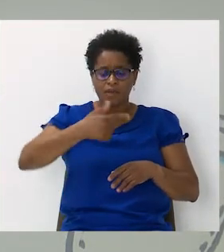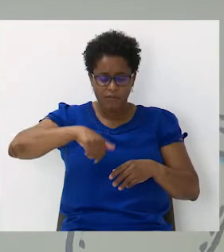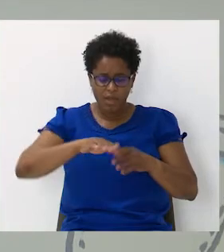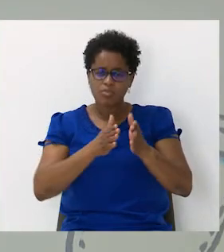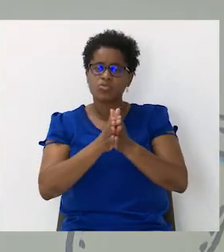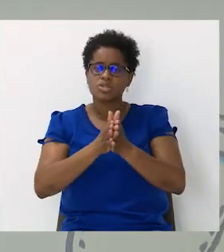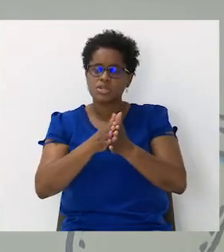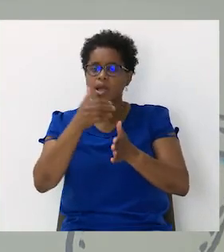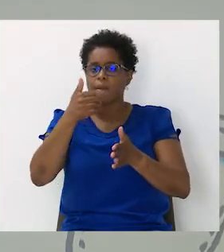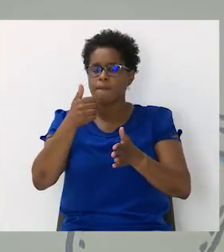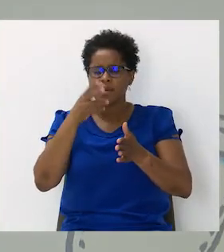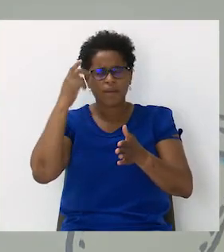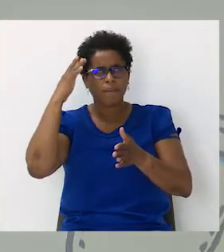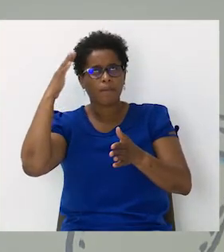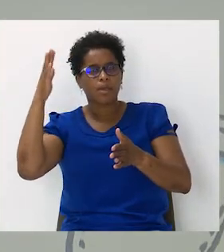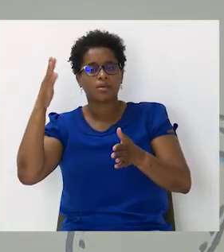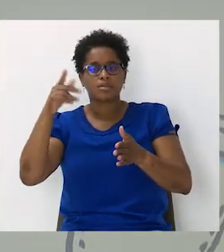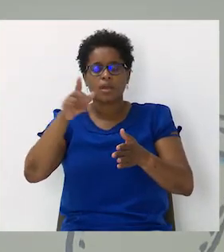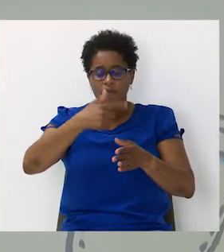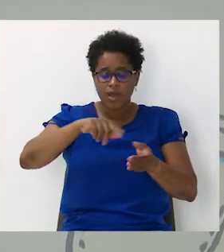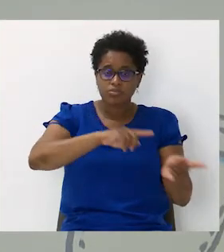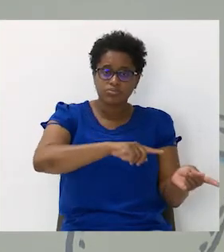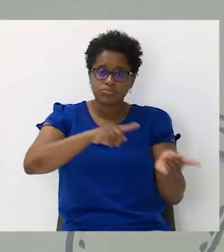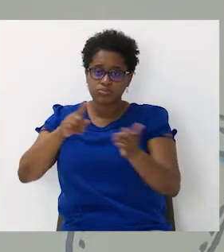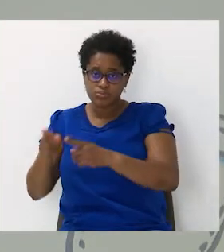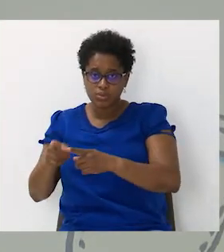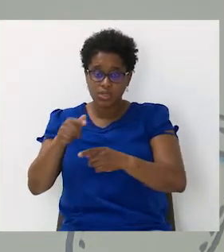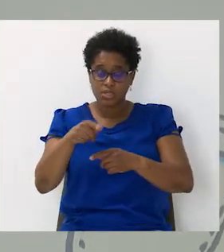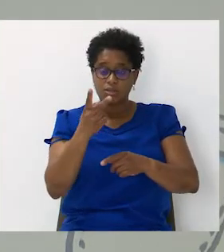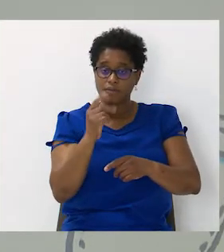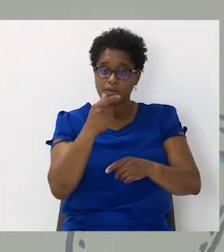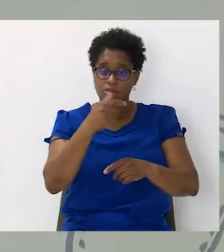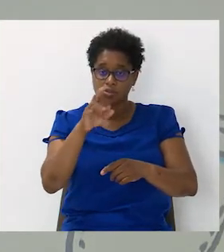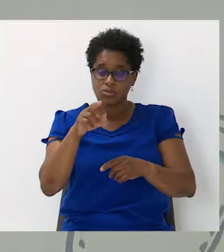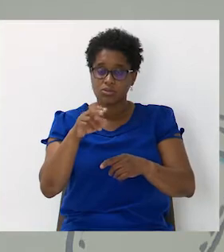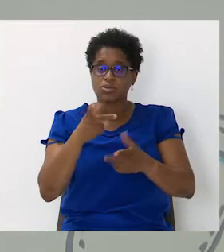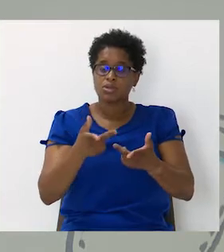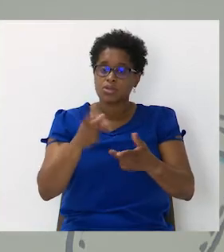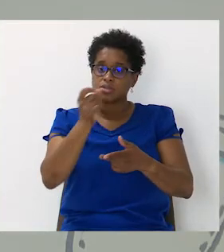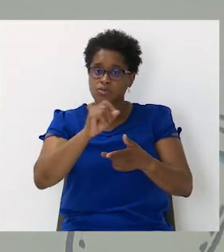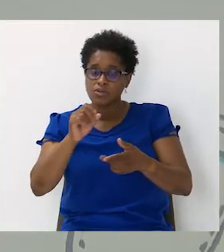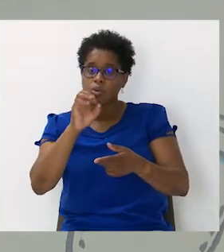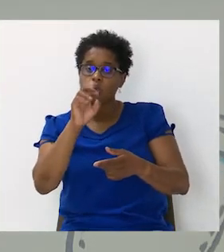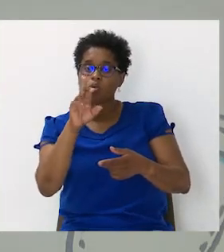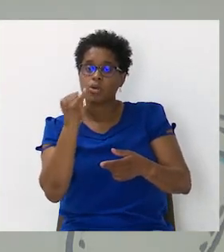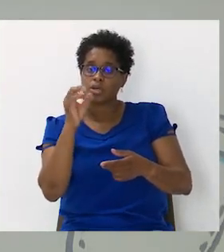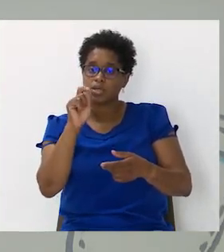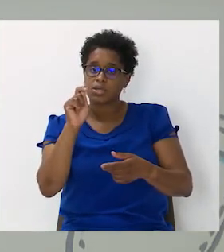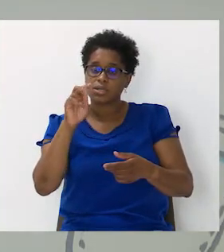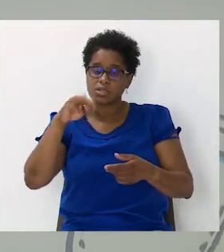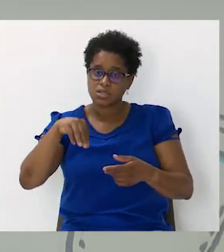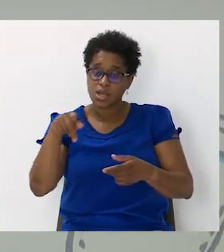a imaginação. Então vamos deslocar esse vetor, colocar a origem aqui na